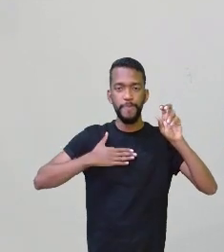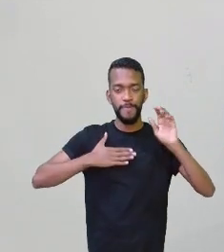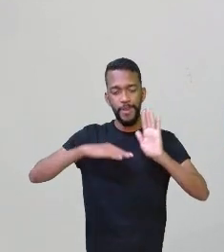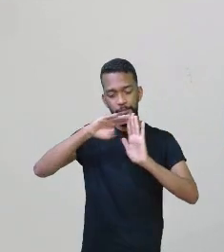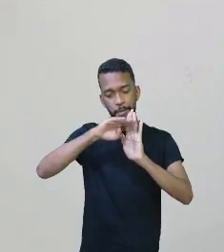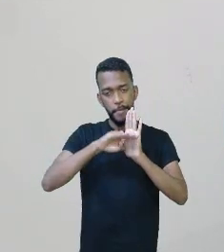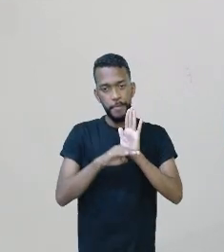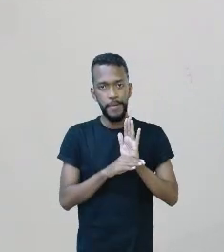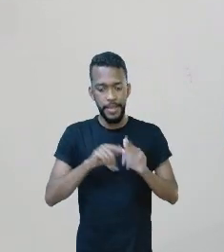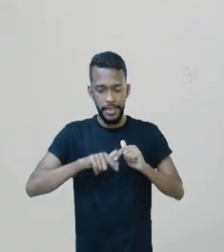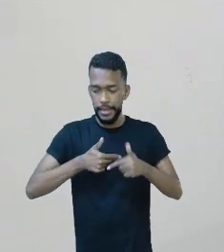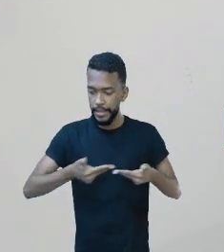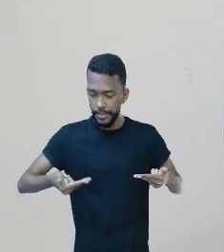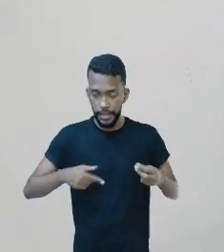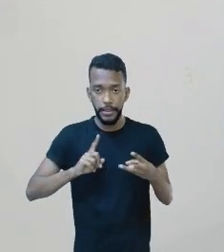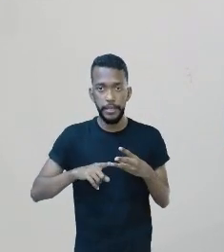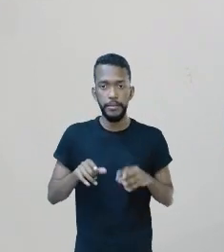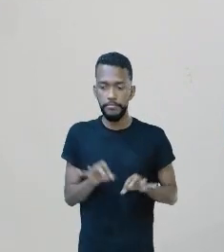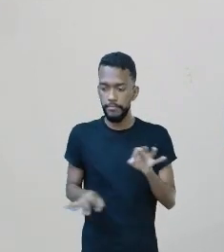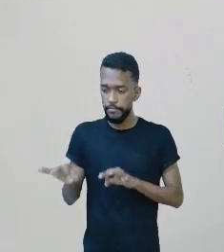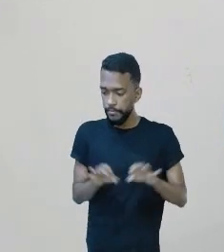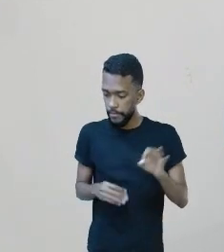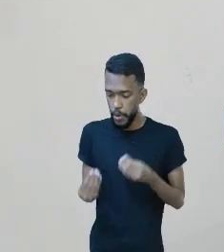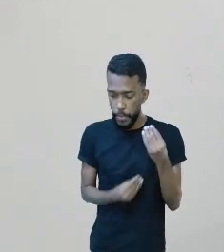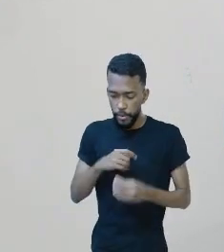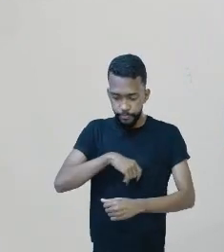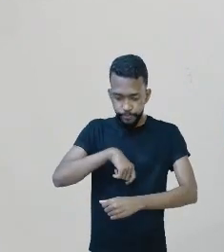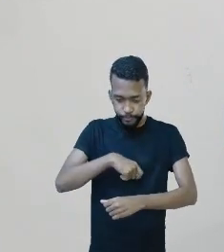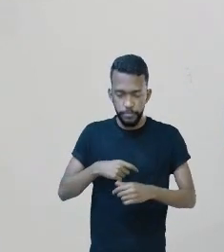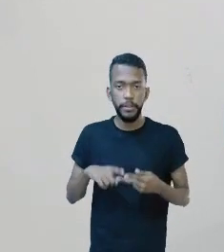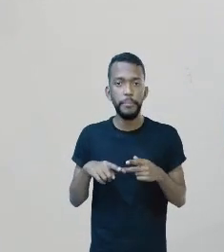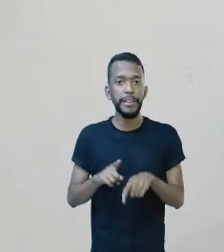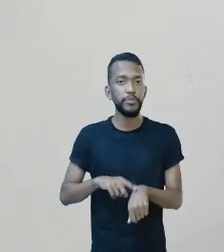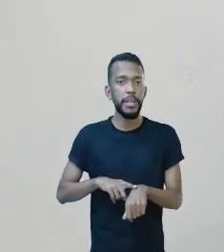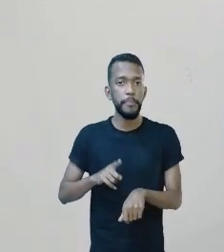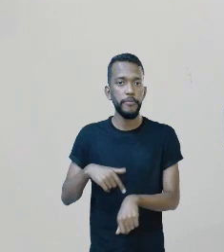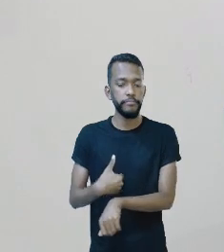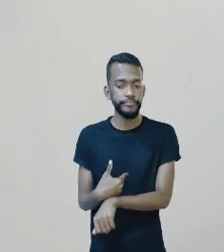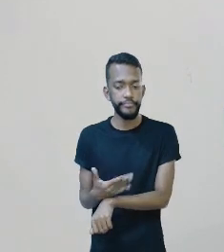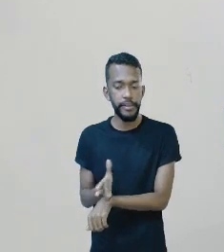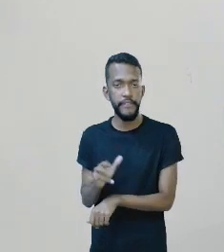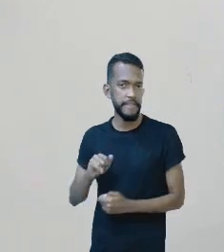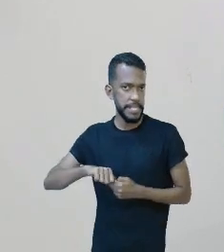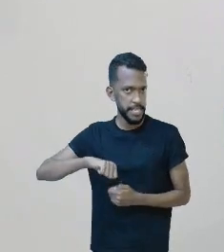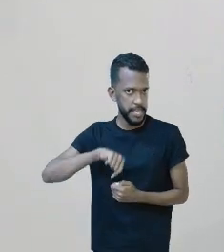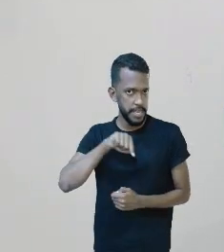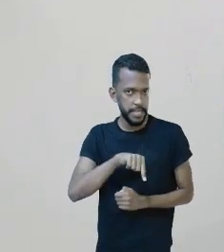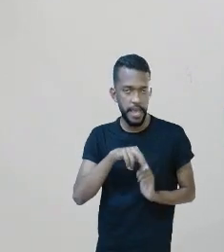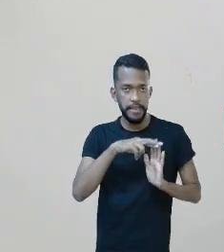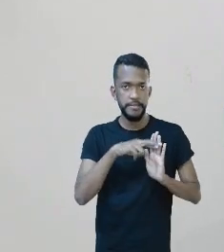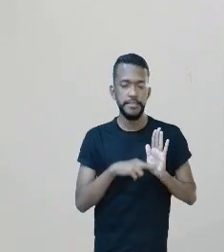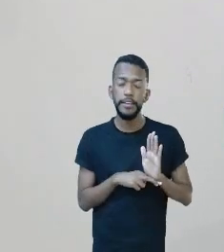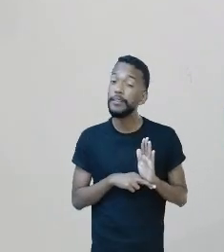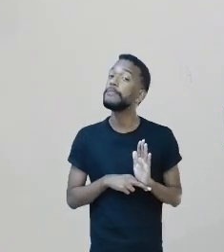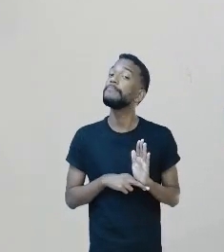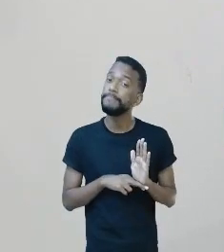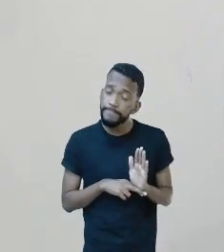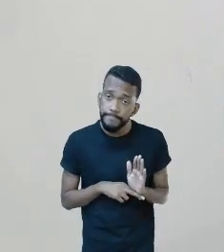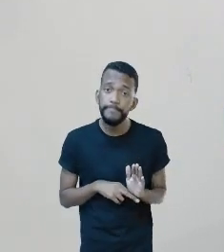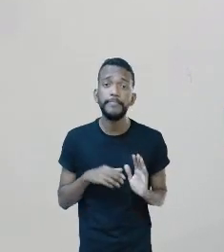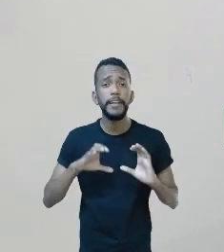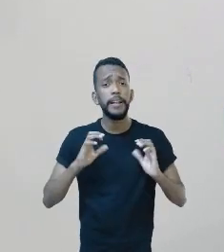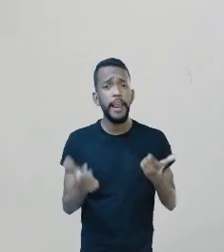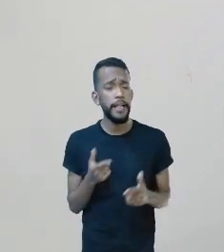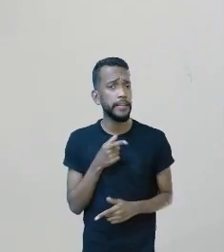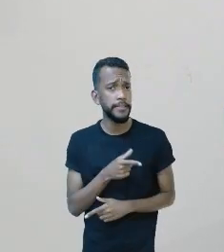ingredientes, do meu modo de preparo e do tempo que eu vou levar para fazer essa receita. E claro que tudo